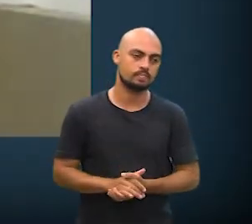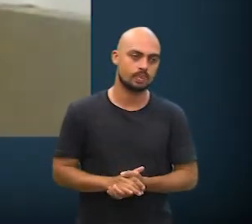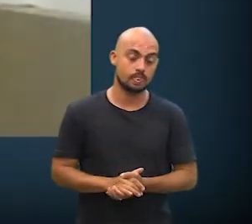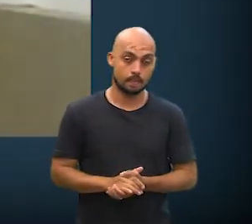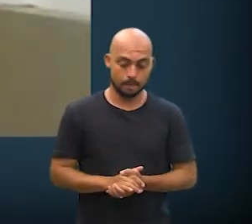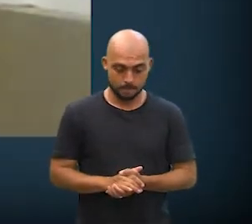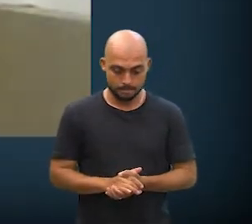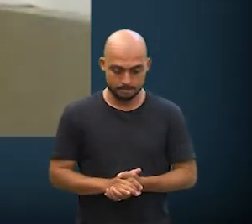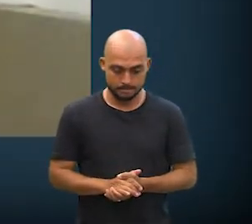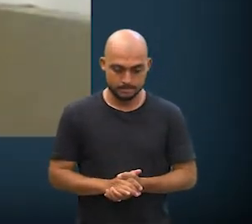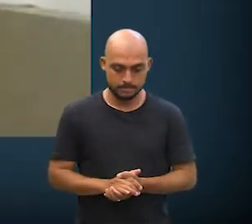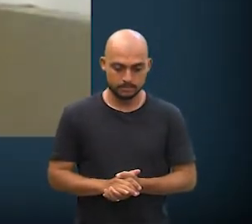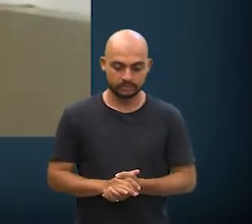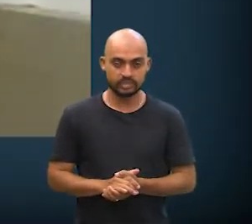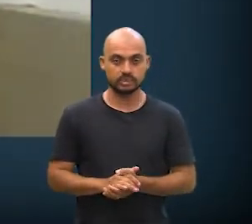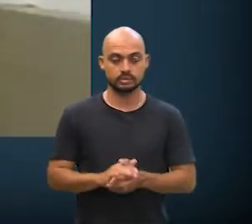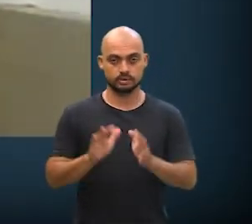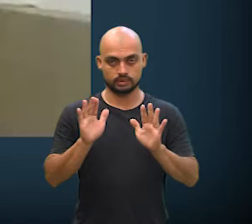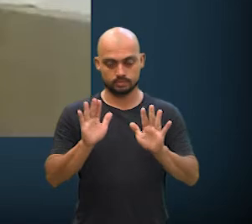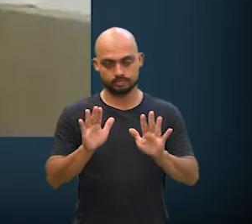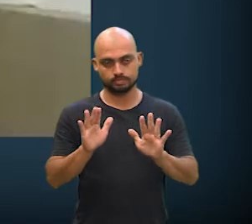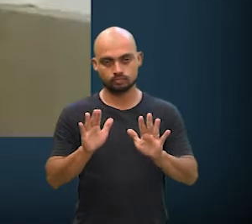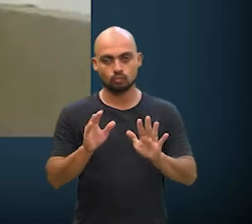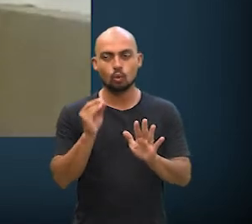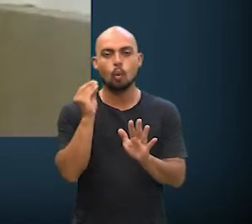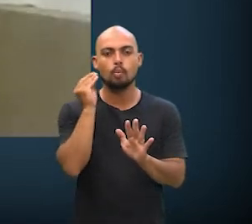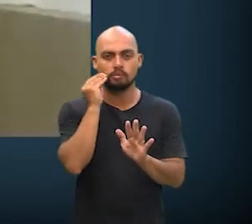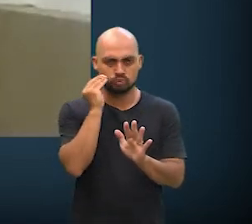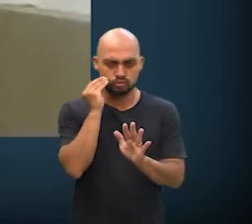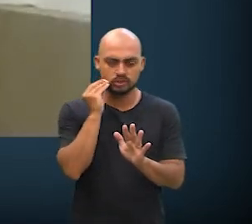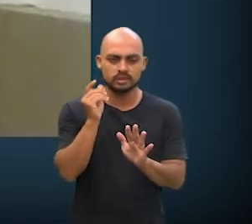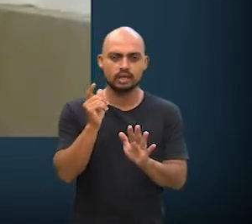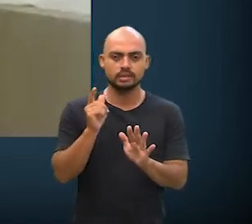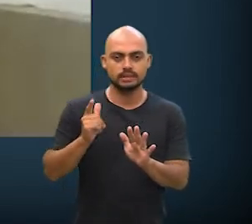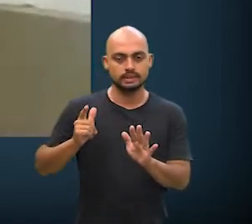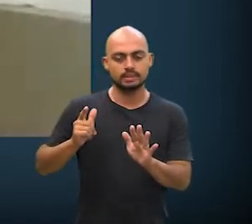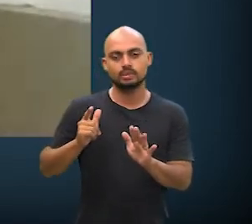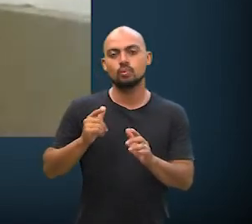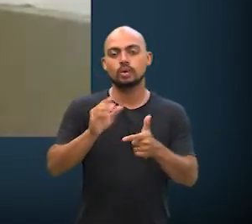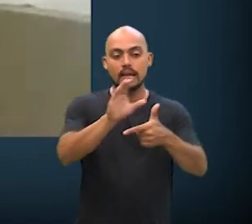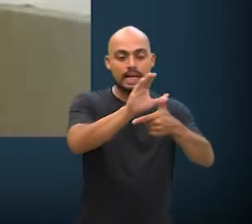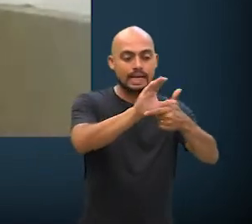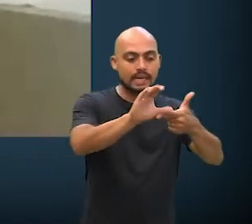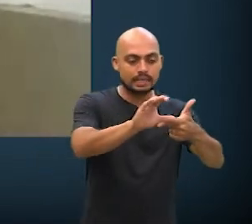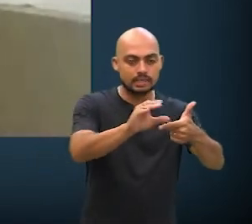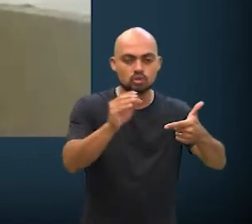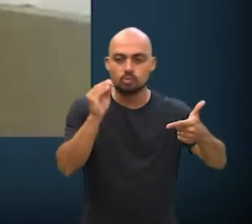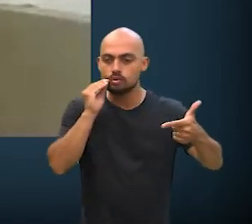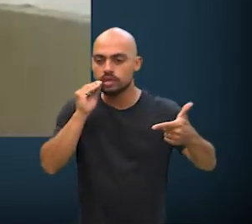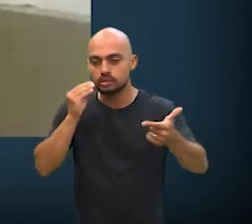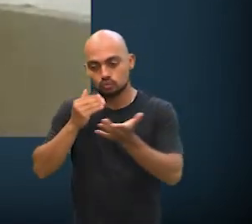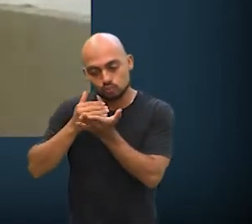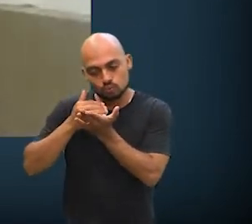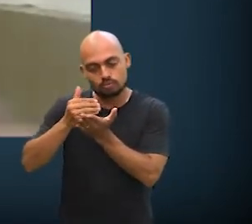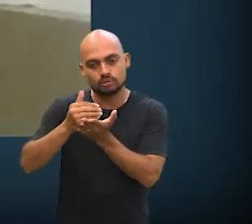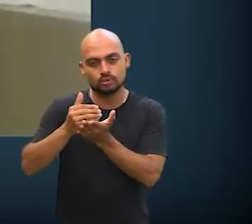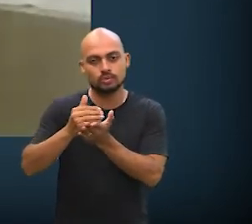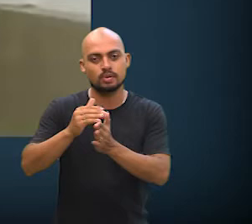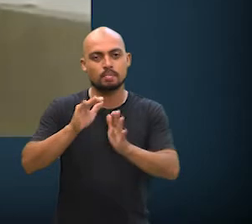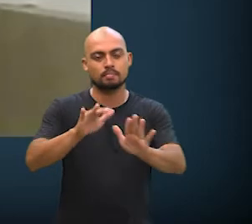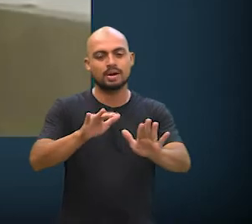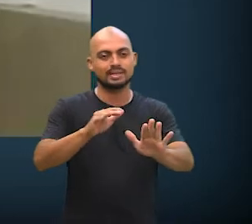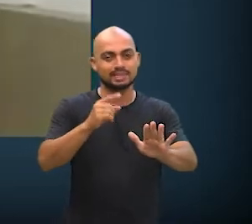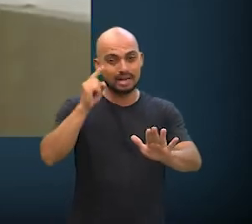Aqui a gente tem que só entender que as oportunidades nascerão da crise, então você não pode entrar agora no mercado com a cabeça